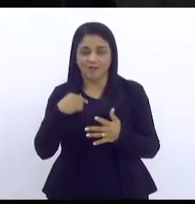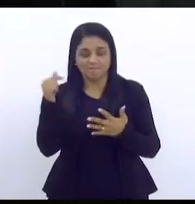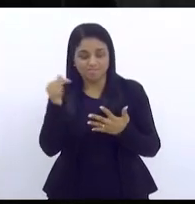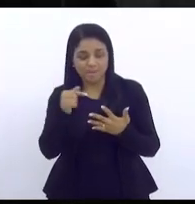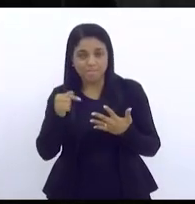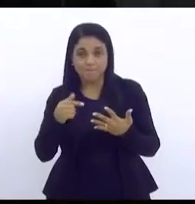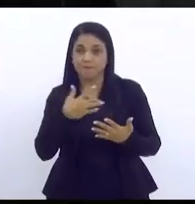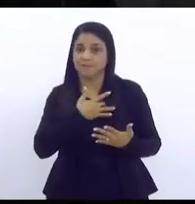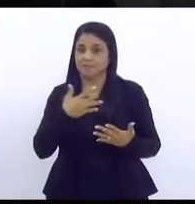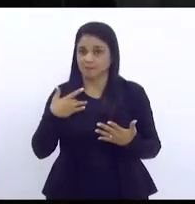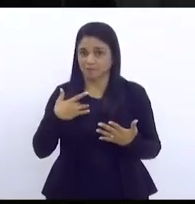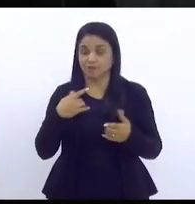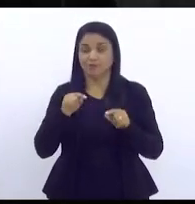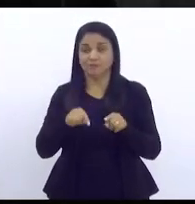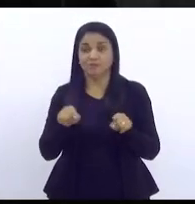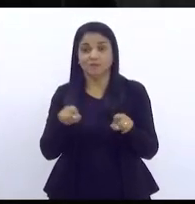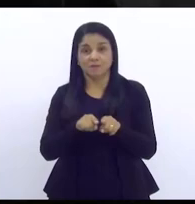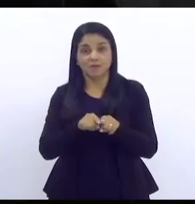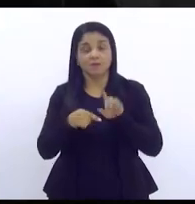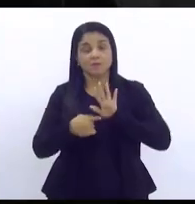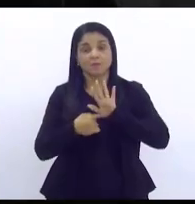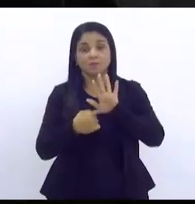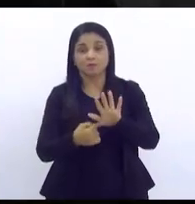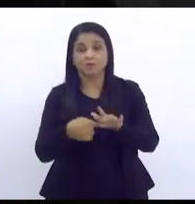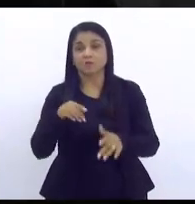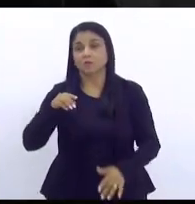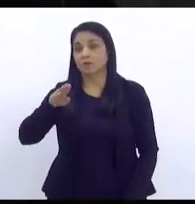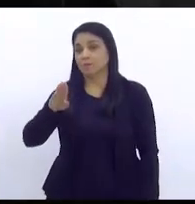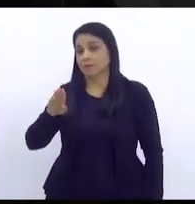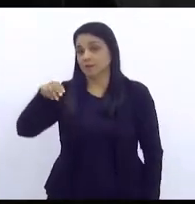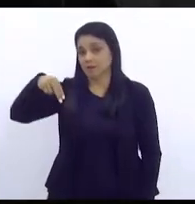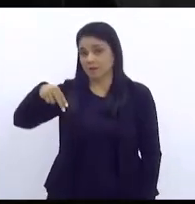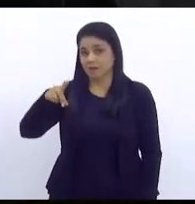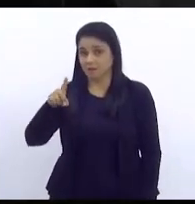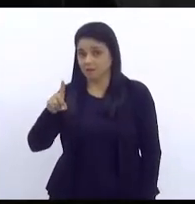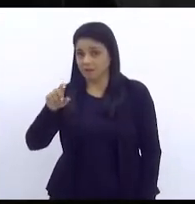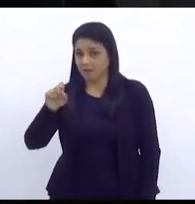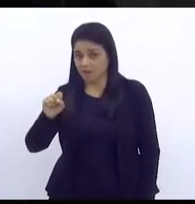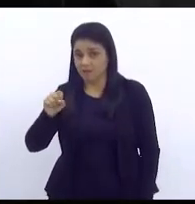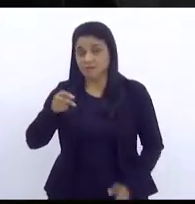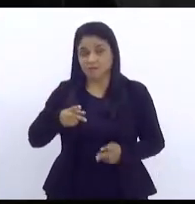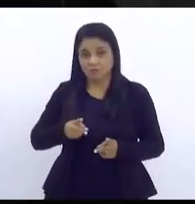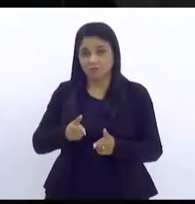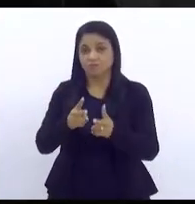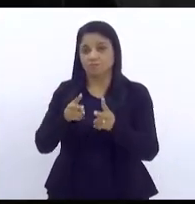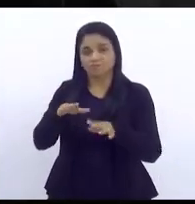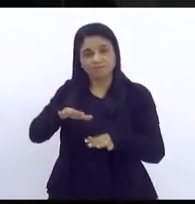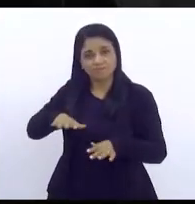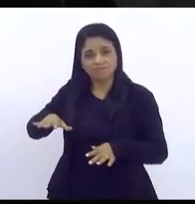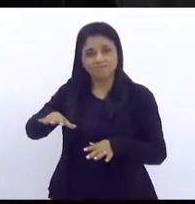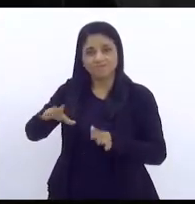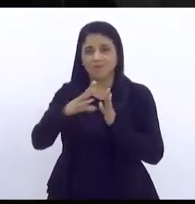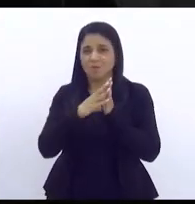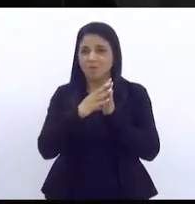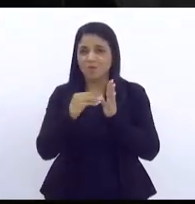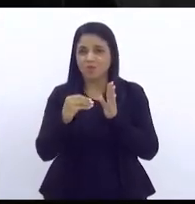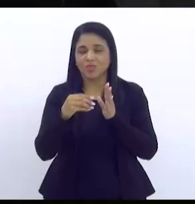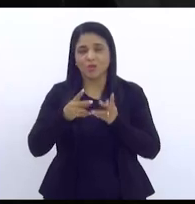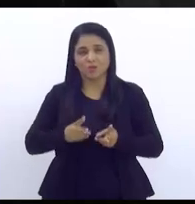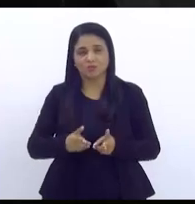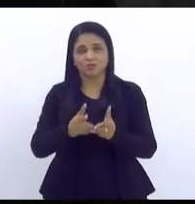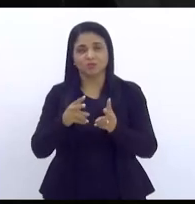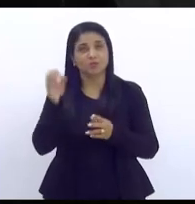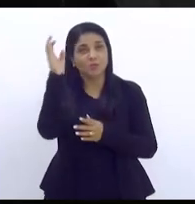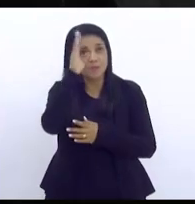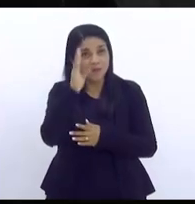assim como a gente tem apresentado em todo momento bends aí dando a sua continuidade na regionalização nesse modelo de de anização pro